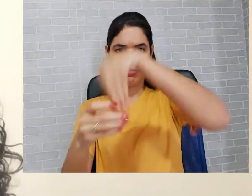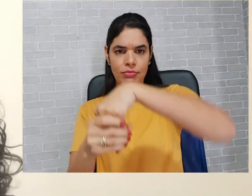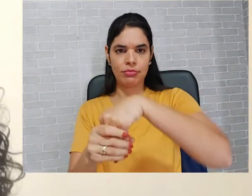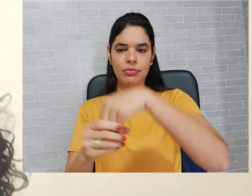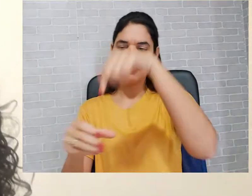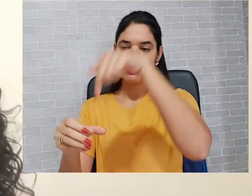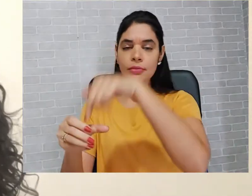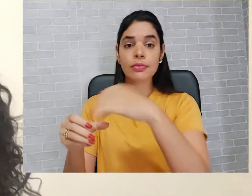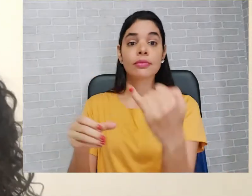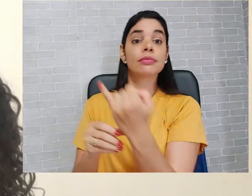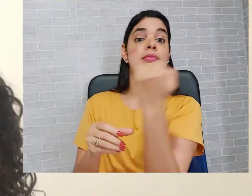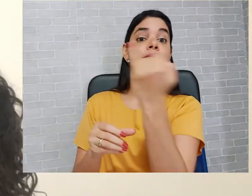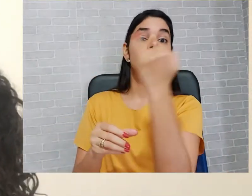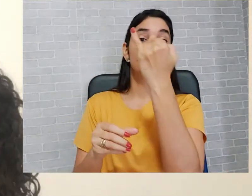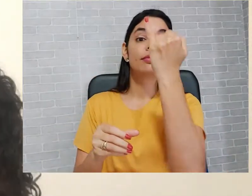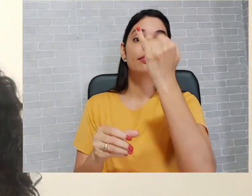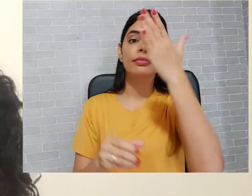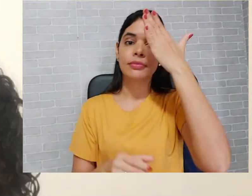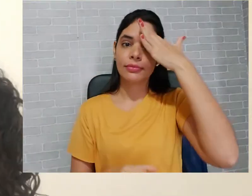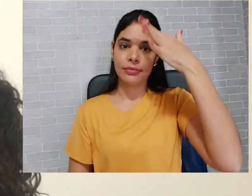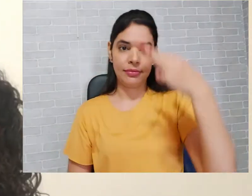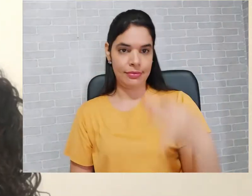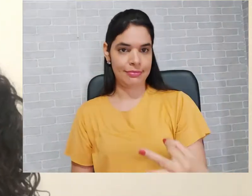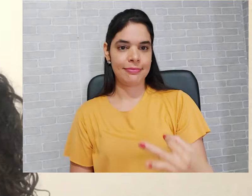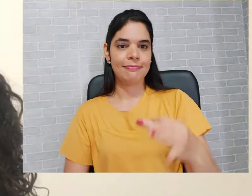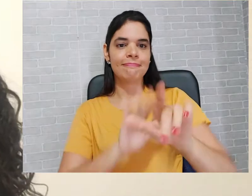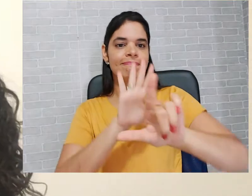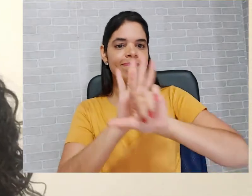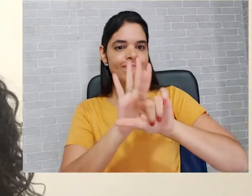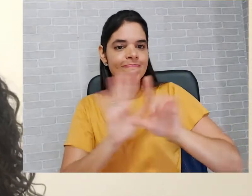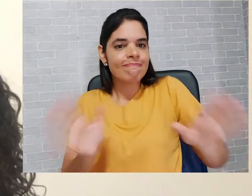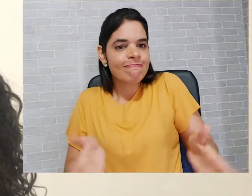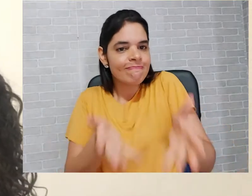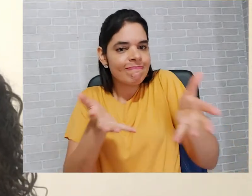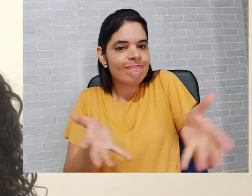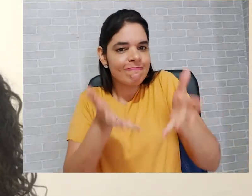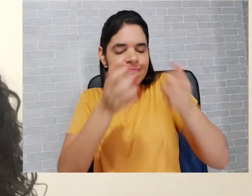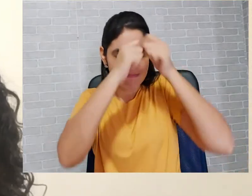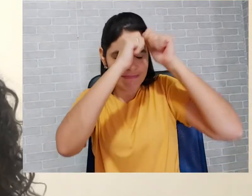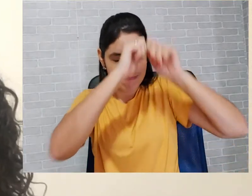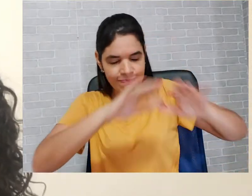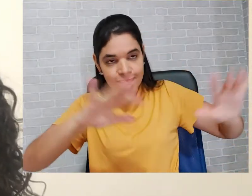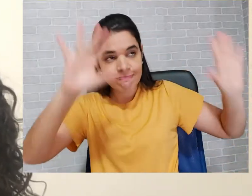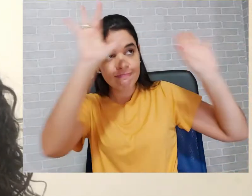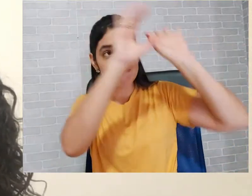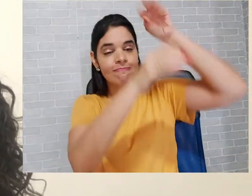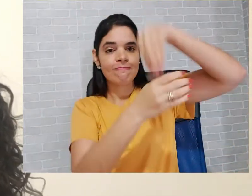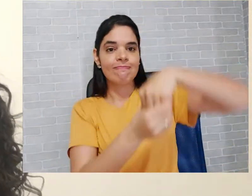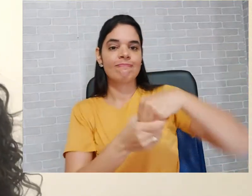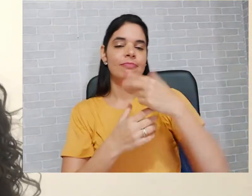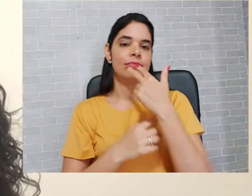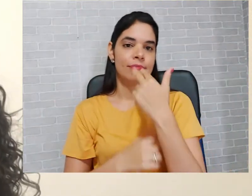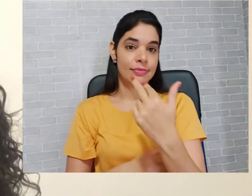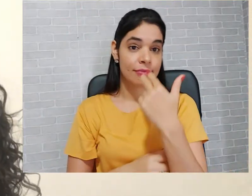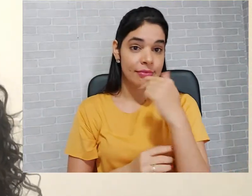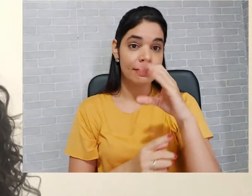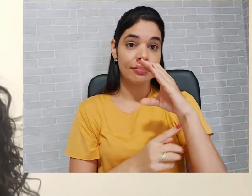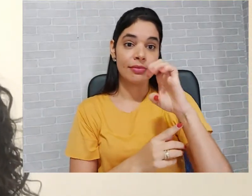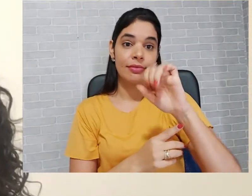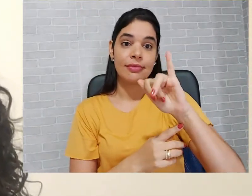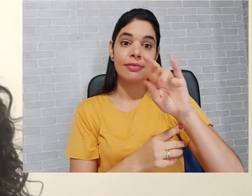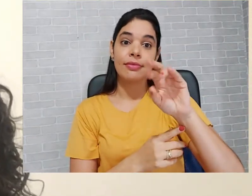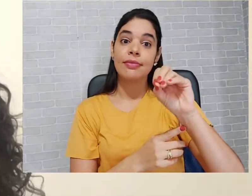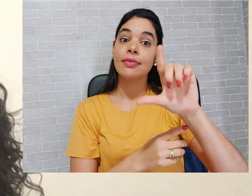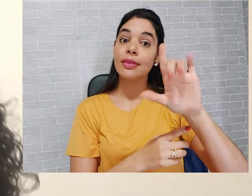para compreendermos as motivações e as leis que regem o imaginário créole.